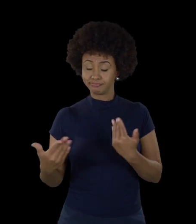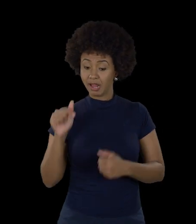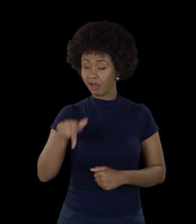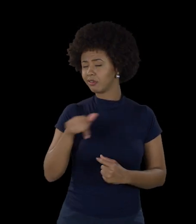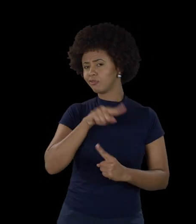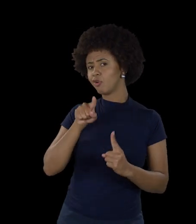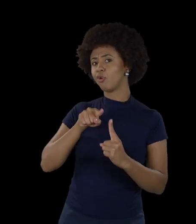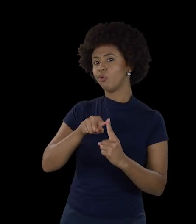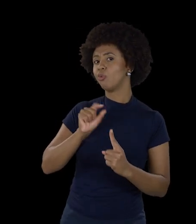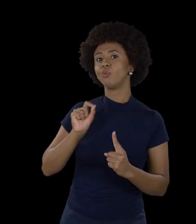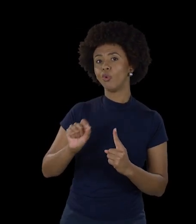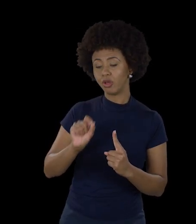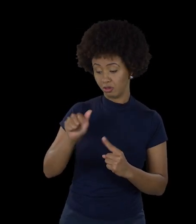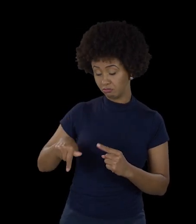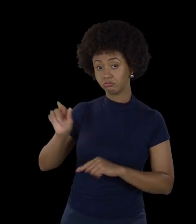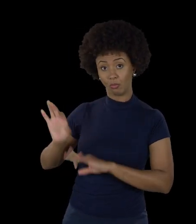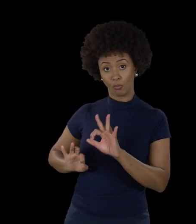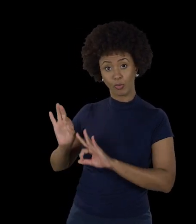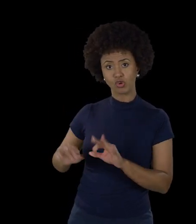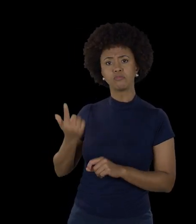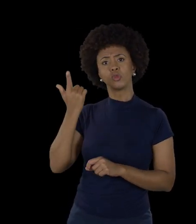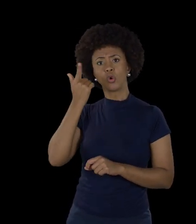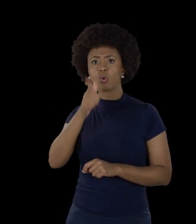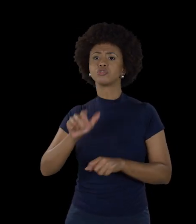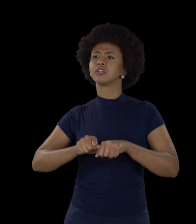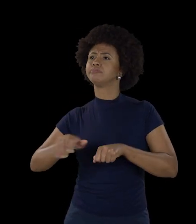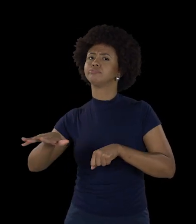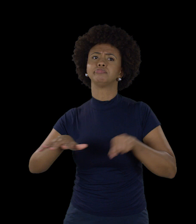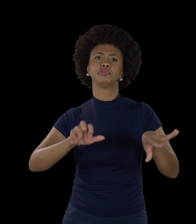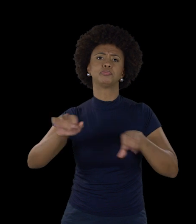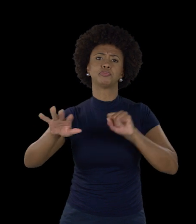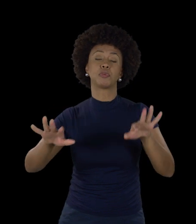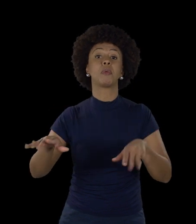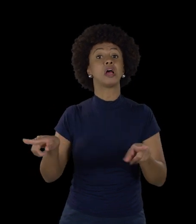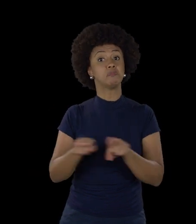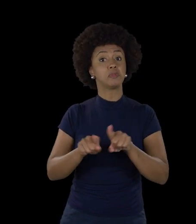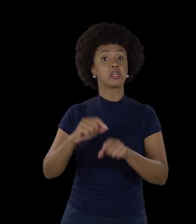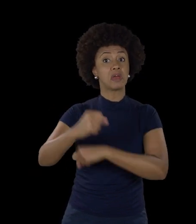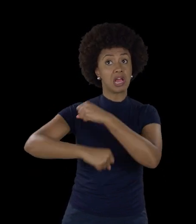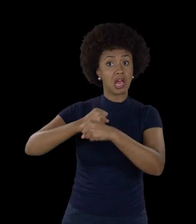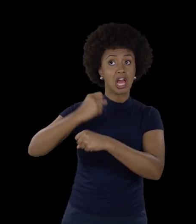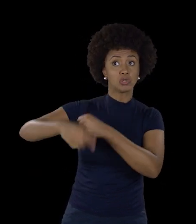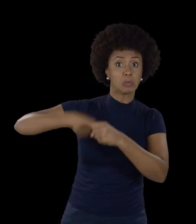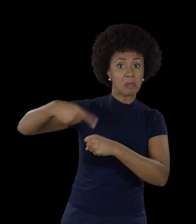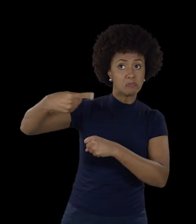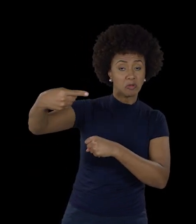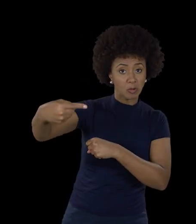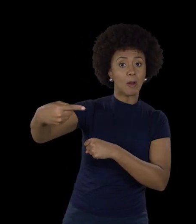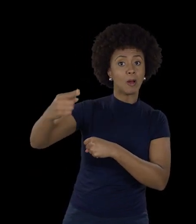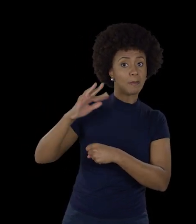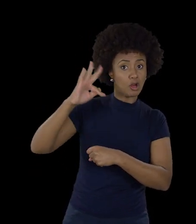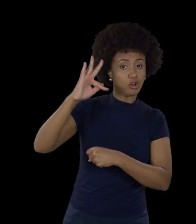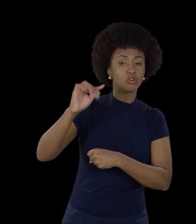também possa ter desdobramentos e em outros anos a gente trabalhar, a gente está à disposição de todo mundo que quiser levar o projeto para